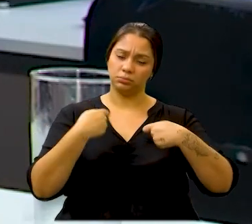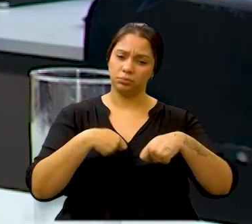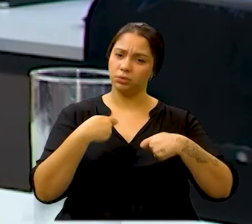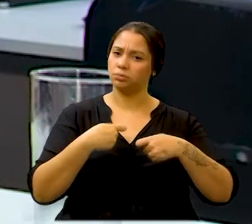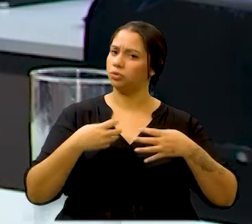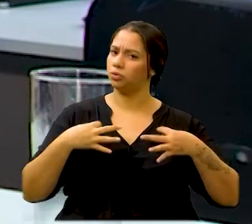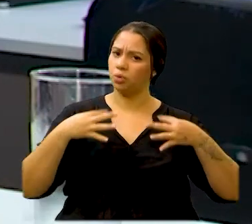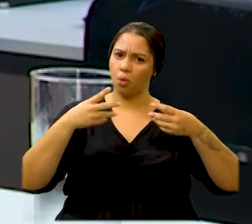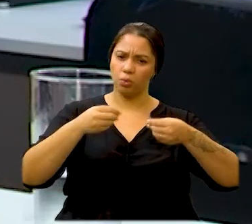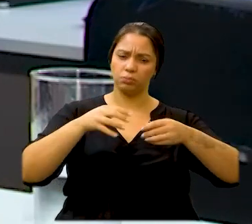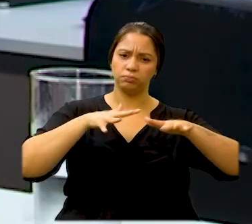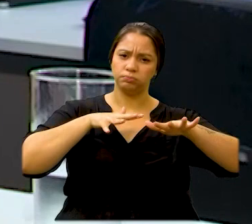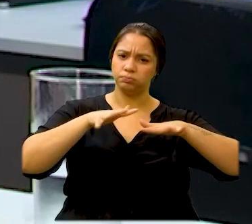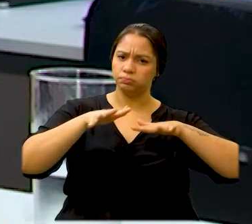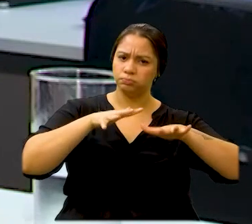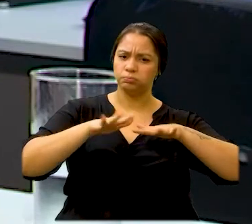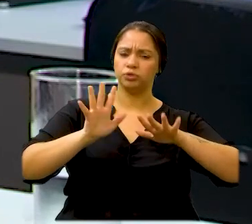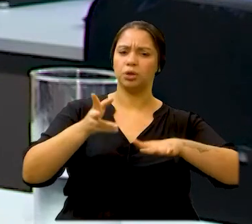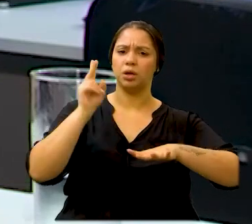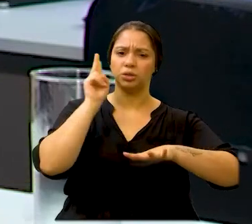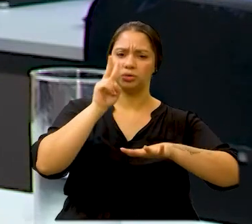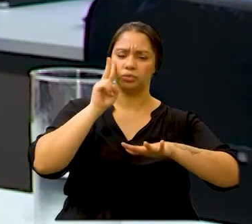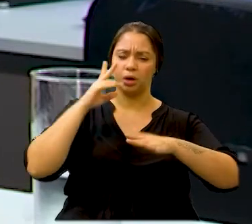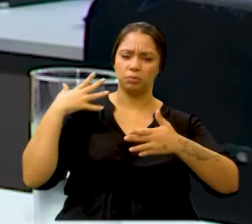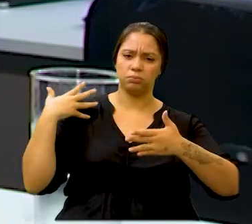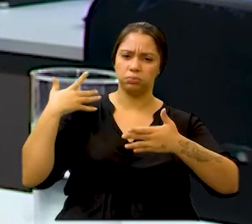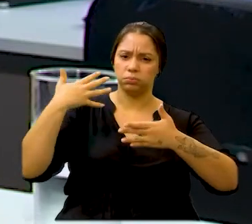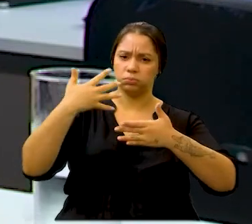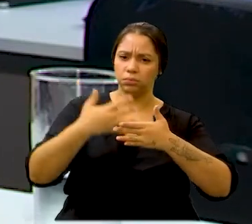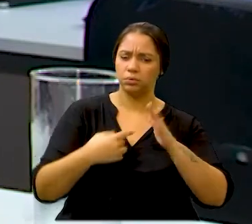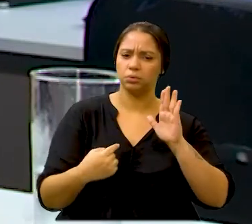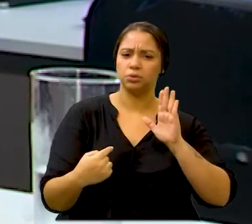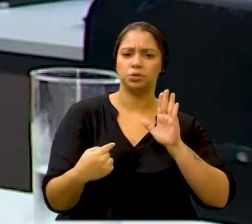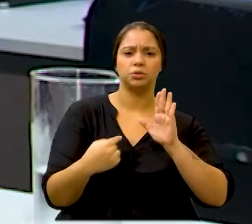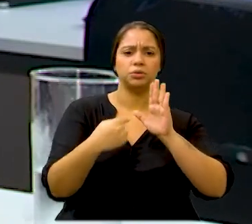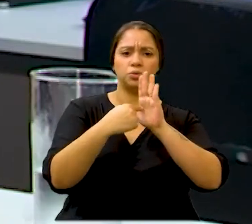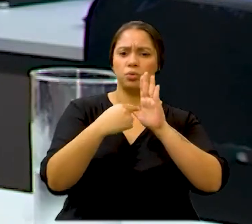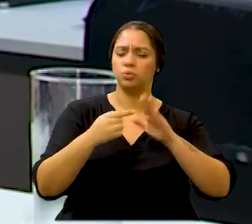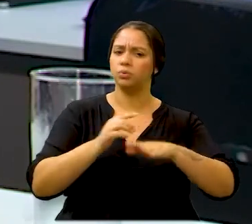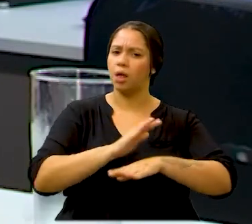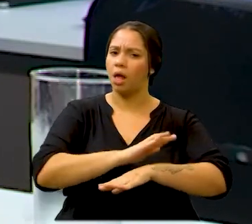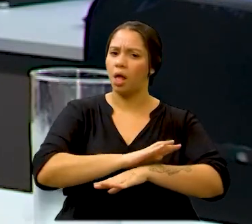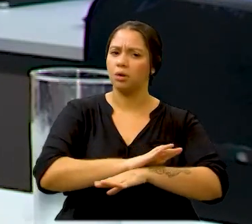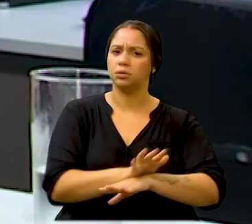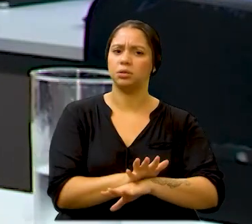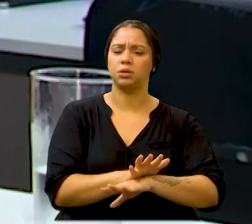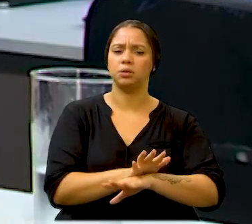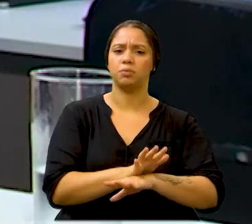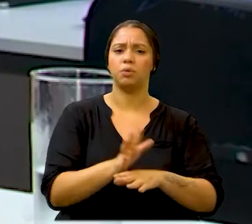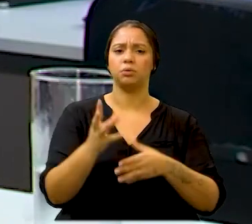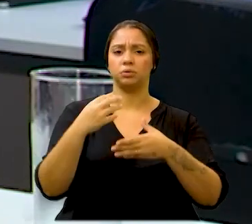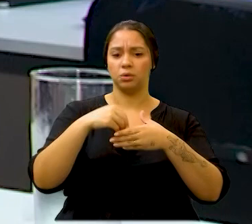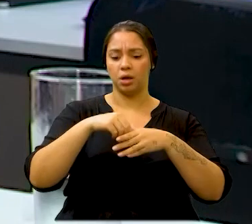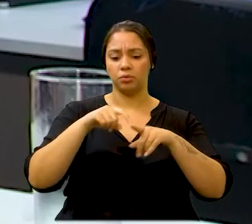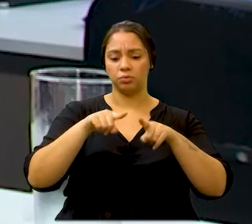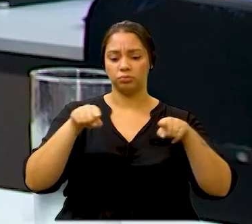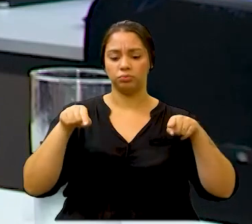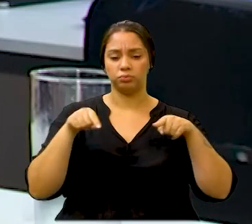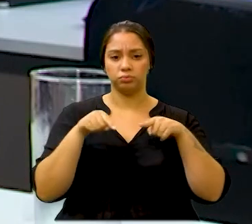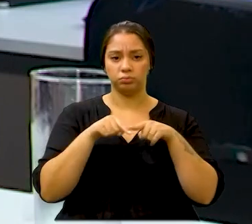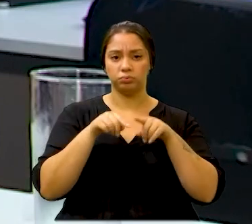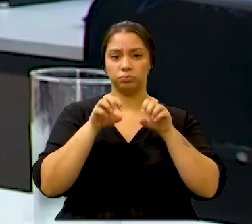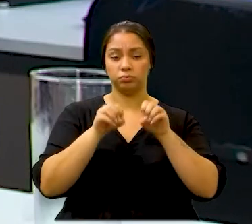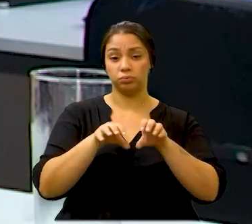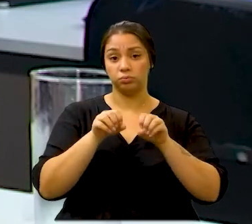depois de todo um movimento histórico sobre as denúncias de racismo, né, no ambiente